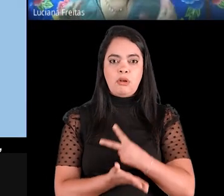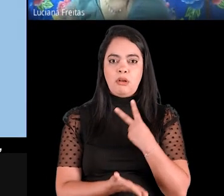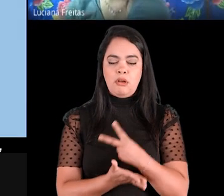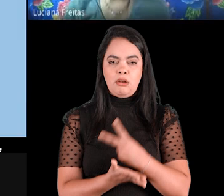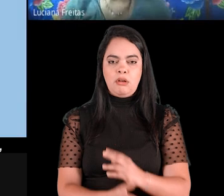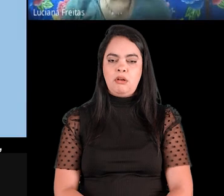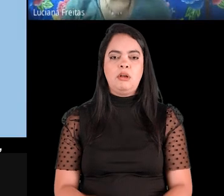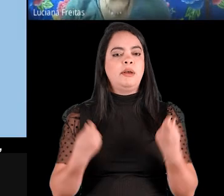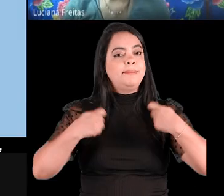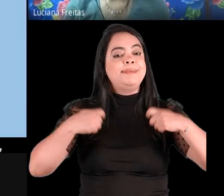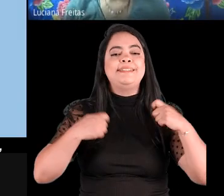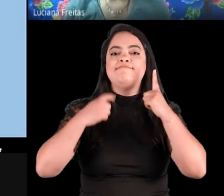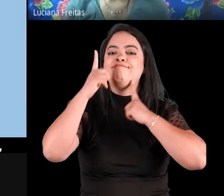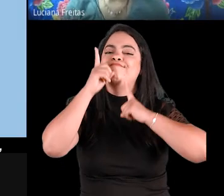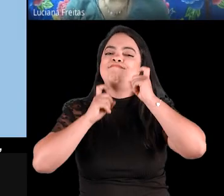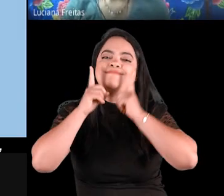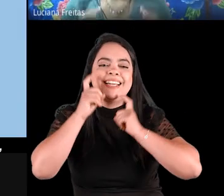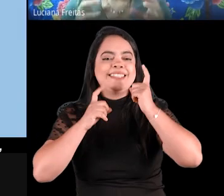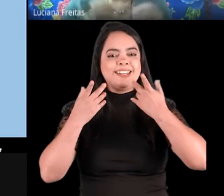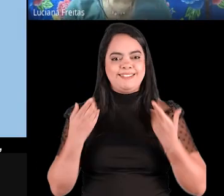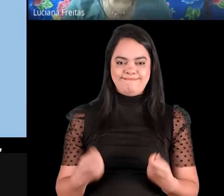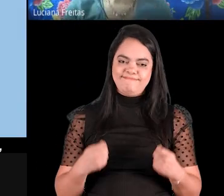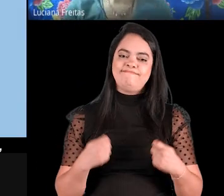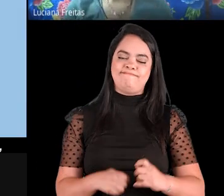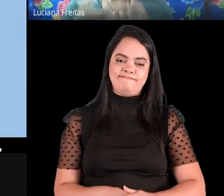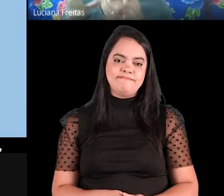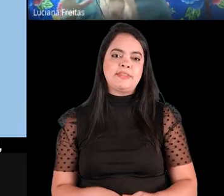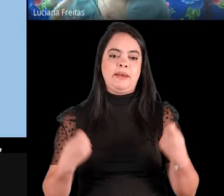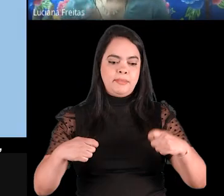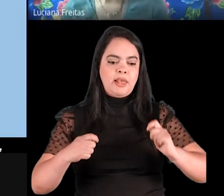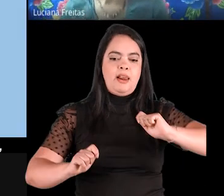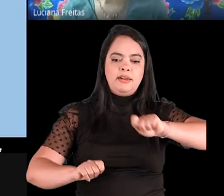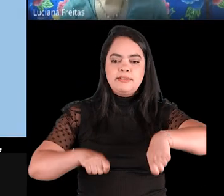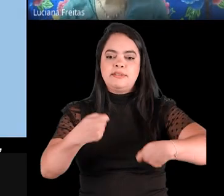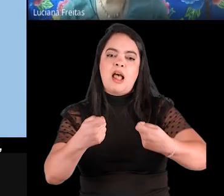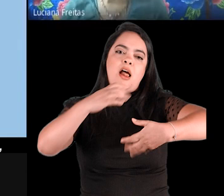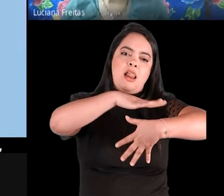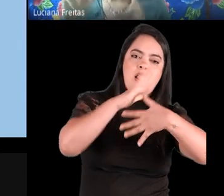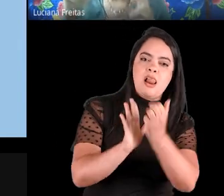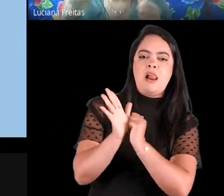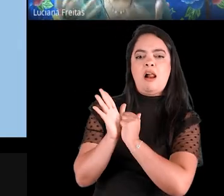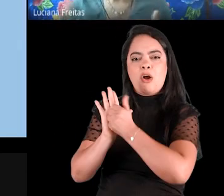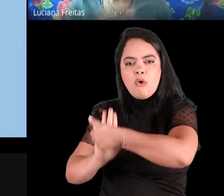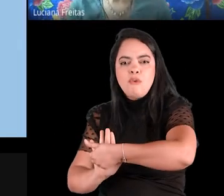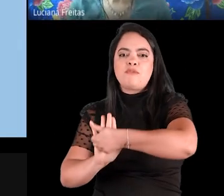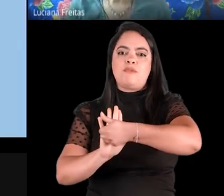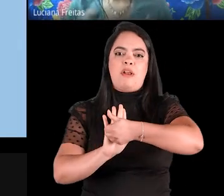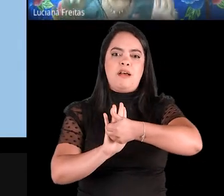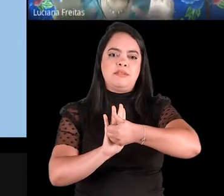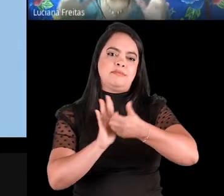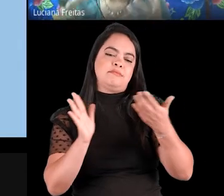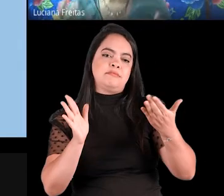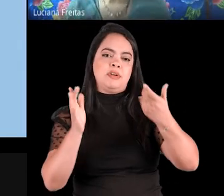Então, precisa desse componente, né? Além do sinal, além da configuração de mão que a gente fala, né, que faz o